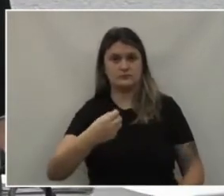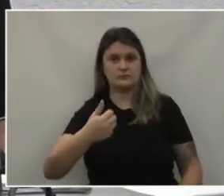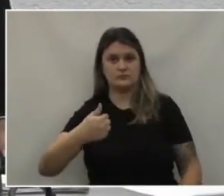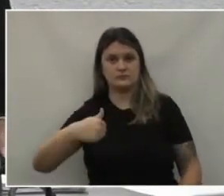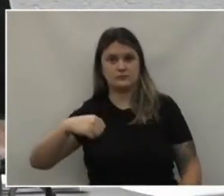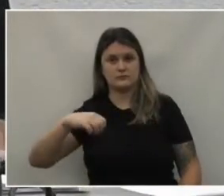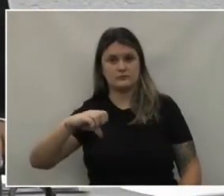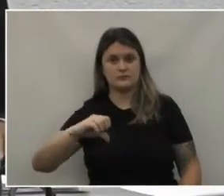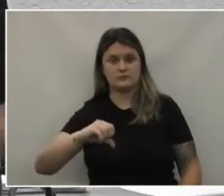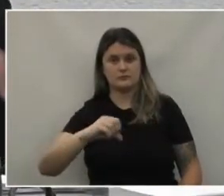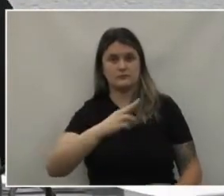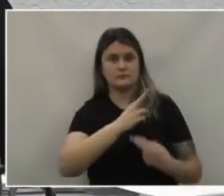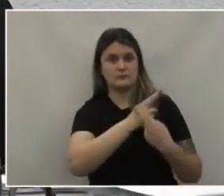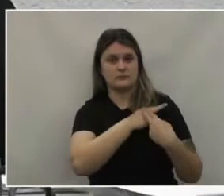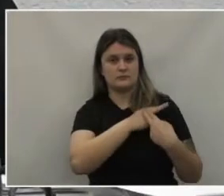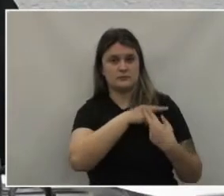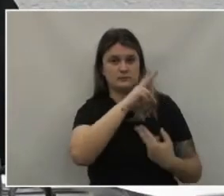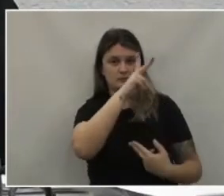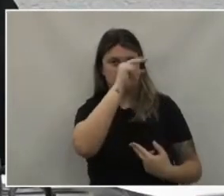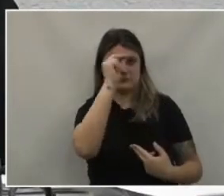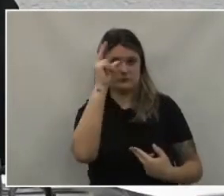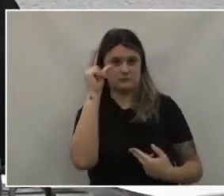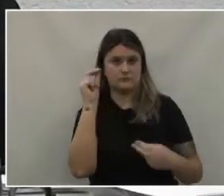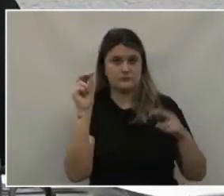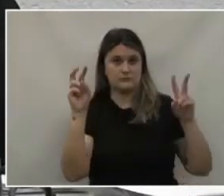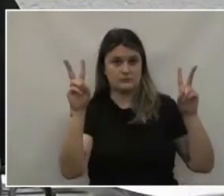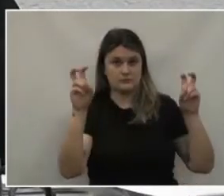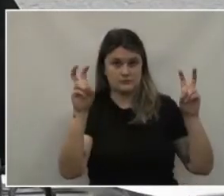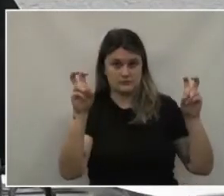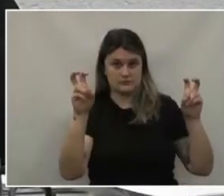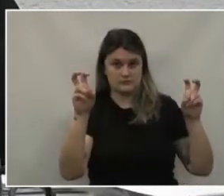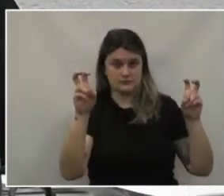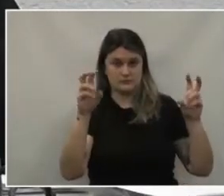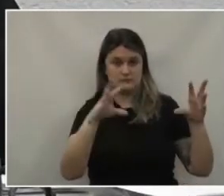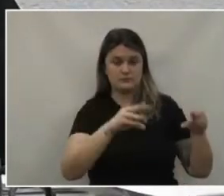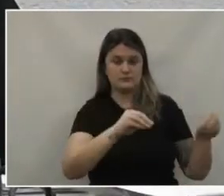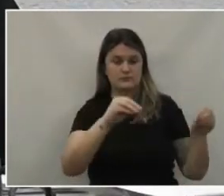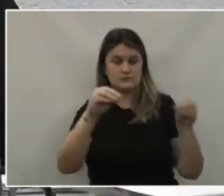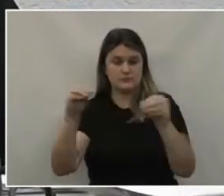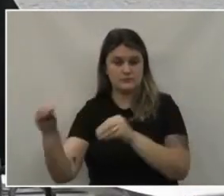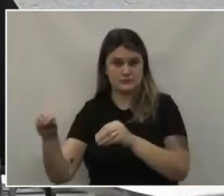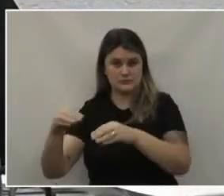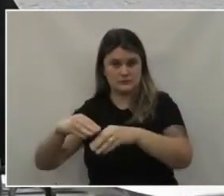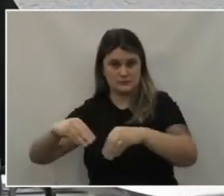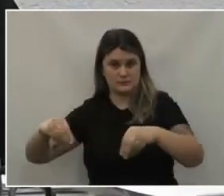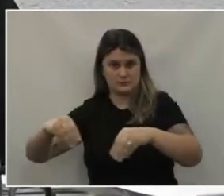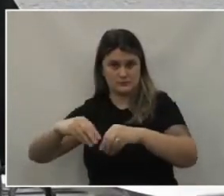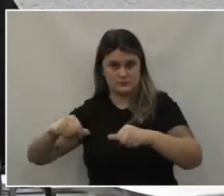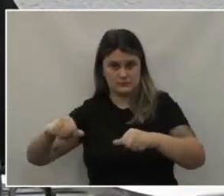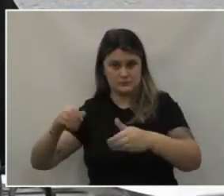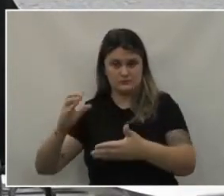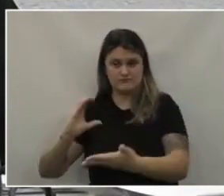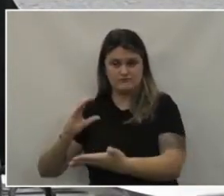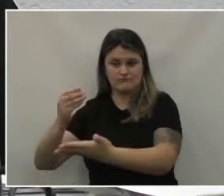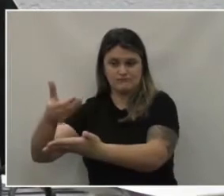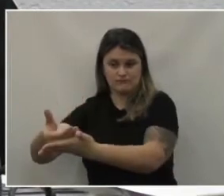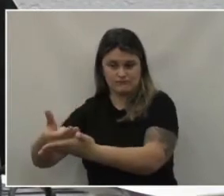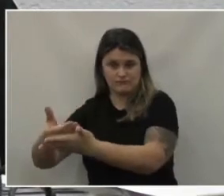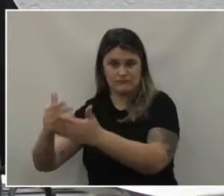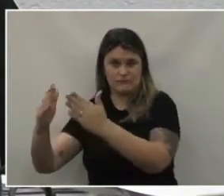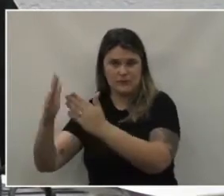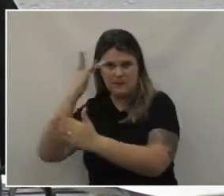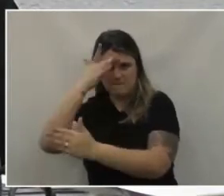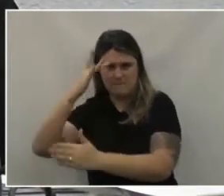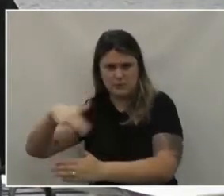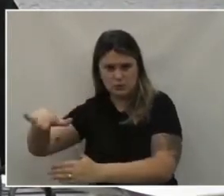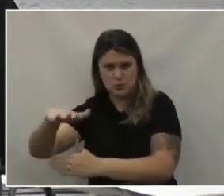43/2019 do Executivo. Dispõe sobre desapropriação, indenização, amigável ou judicial